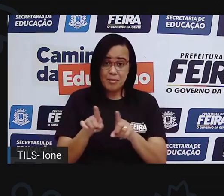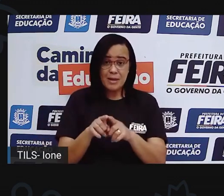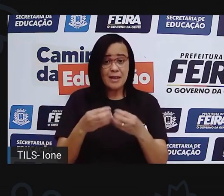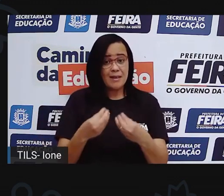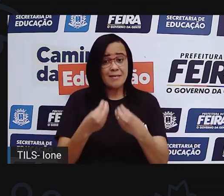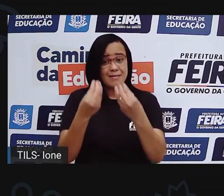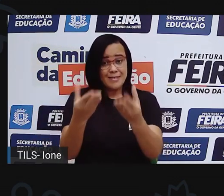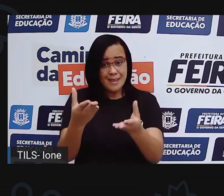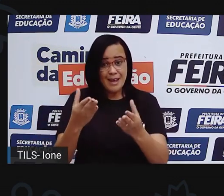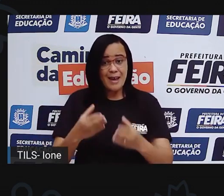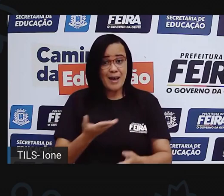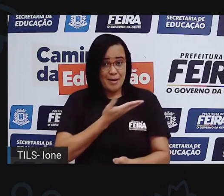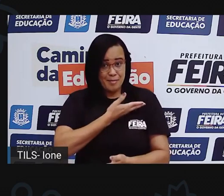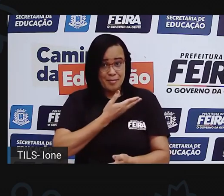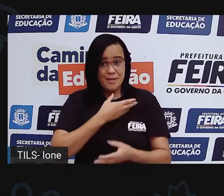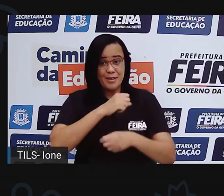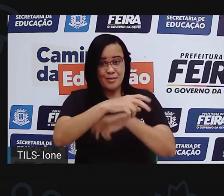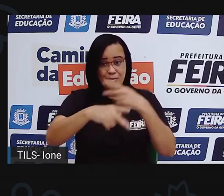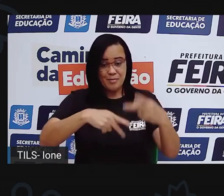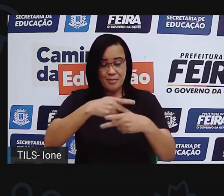Ó, como fica bonito.